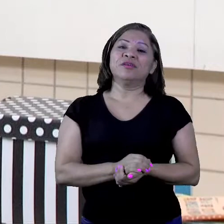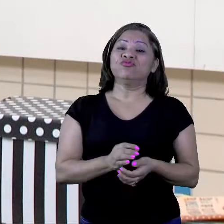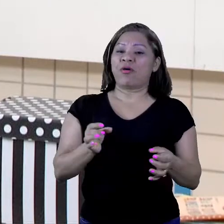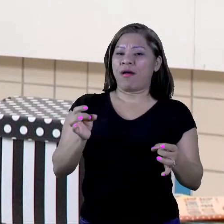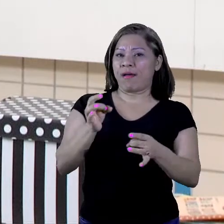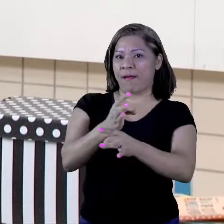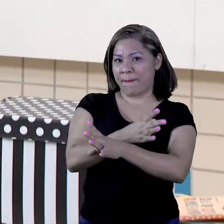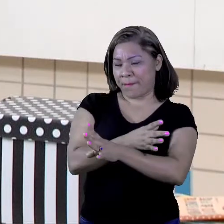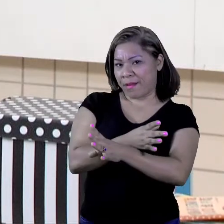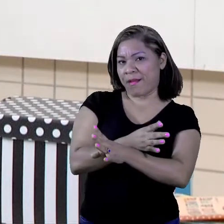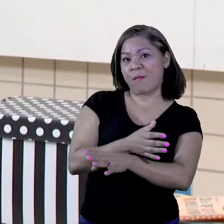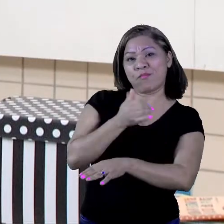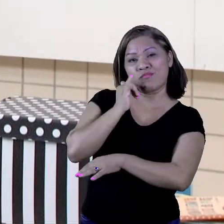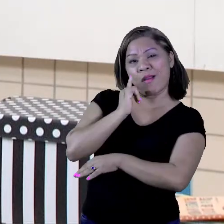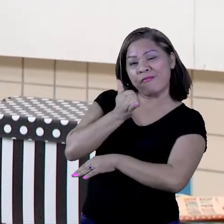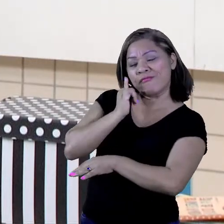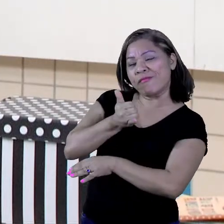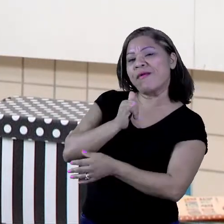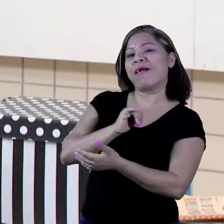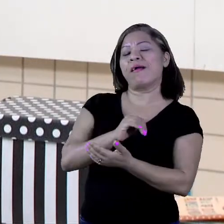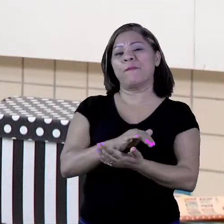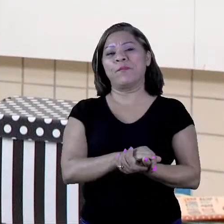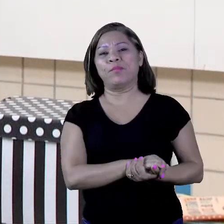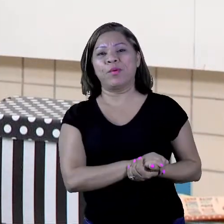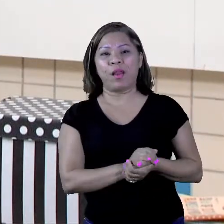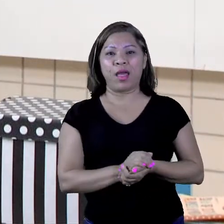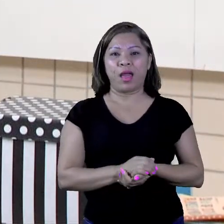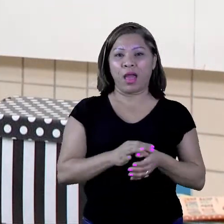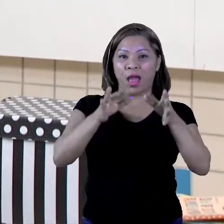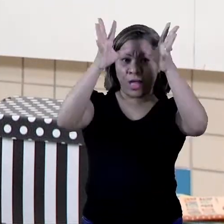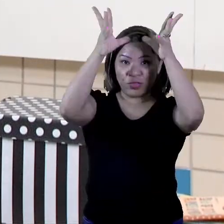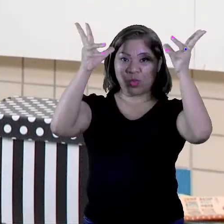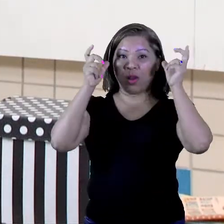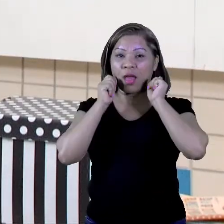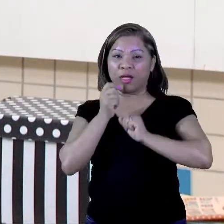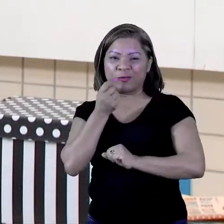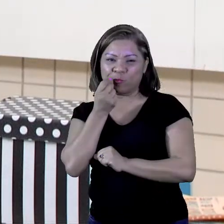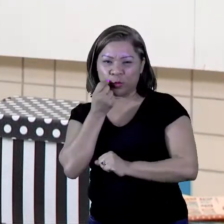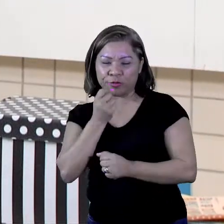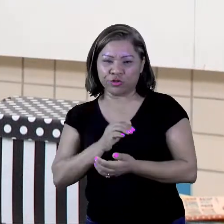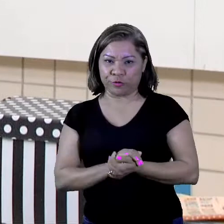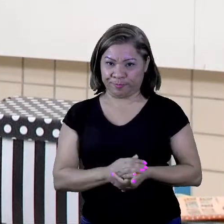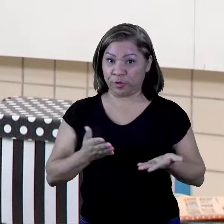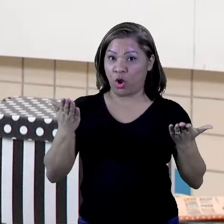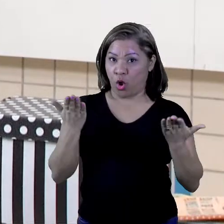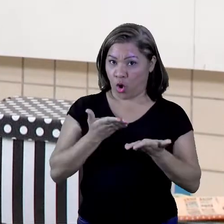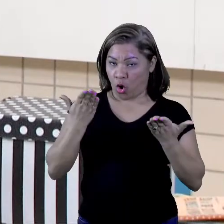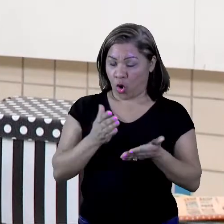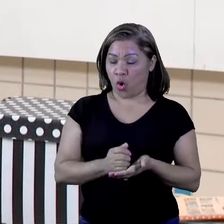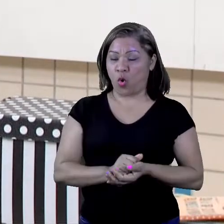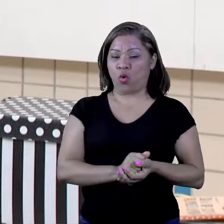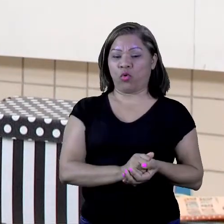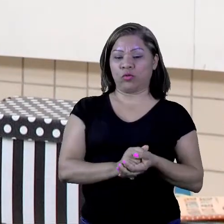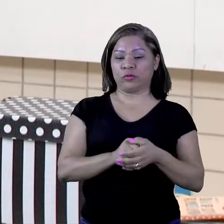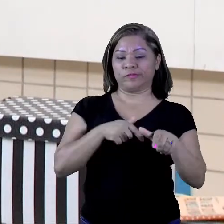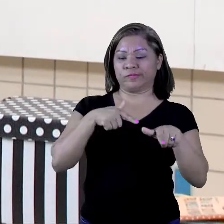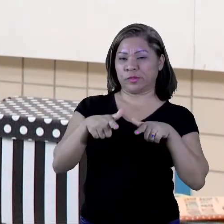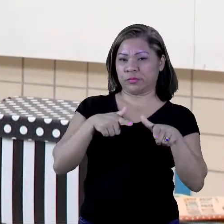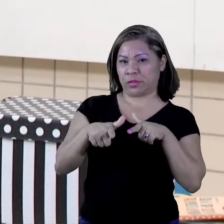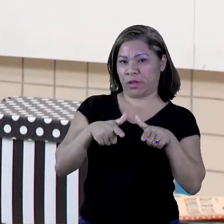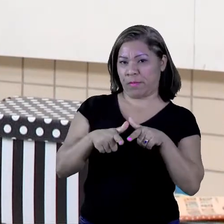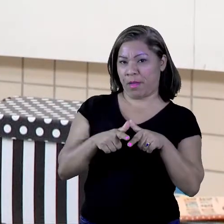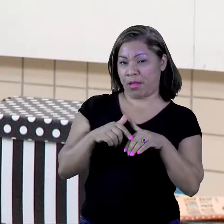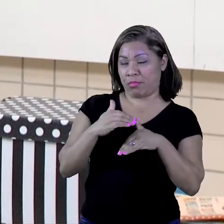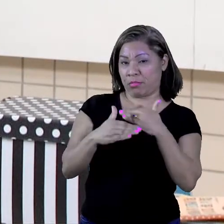ratinho, certo? Hoje nós vamos trabalhar um pouquinho sobre narrativa no geral, numa forma mais ampla, o que é a narrativa,